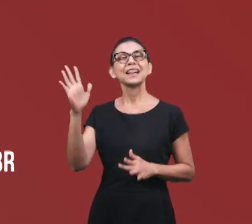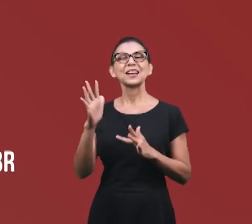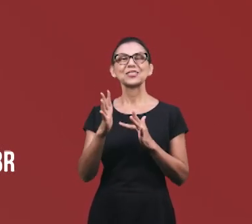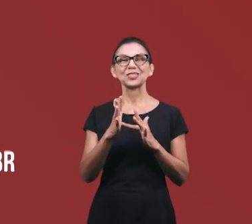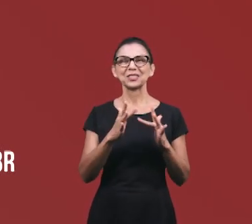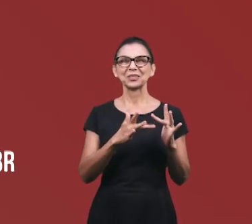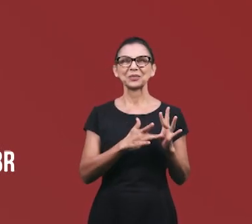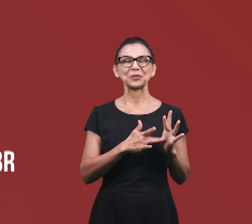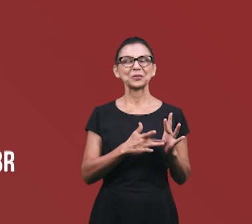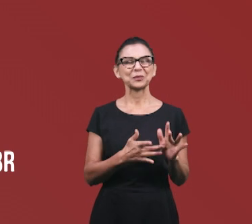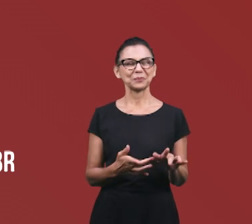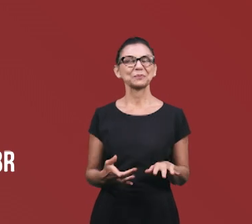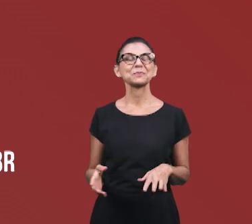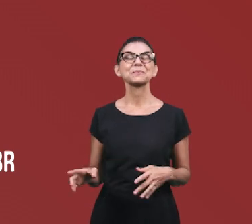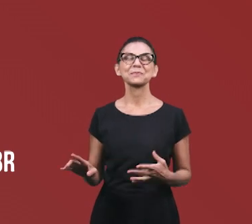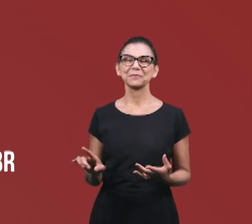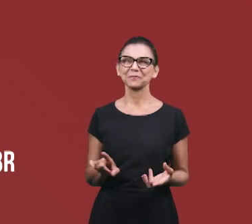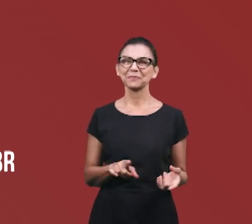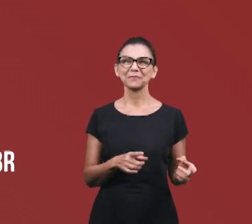Ele é Jesus.